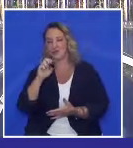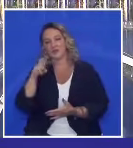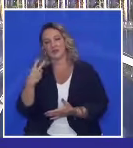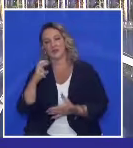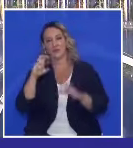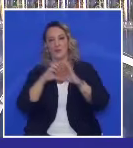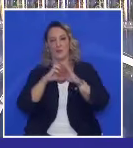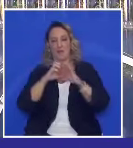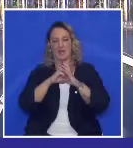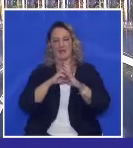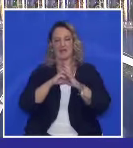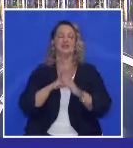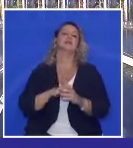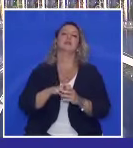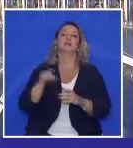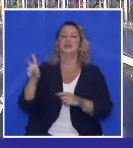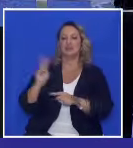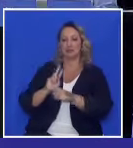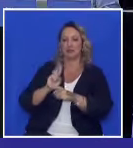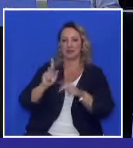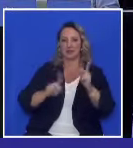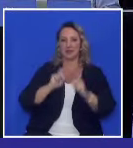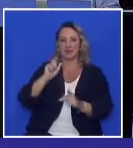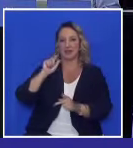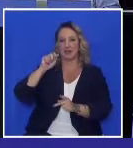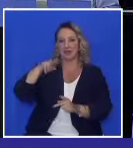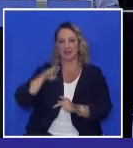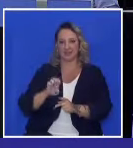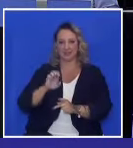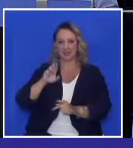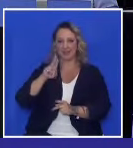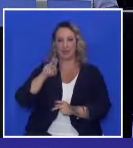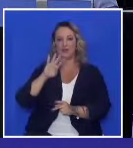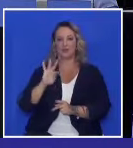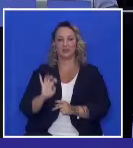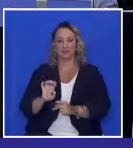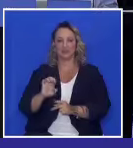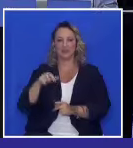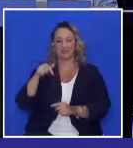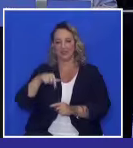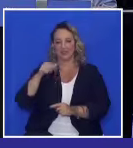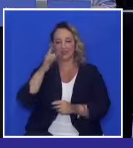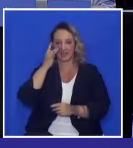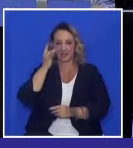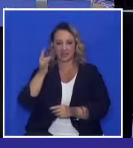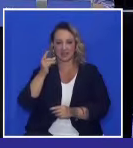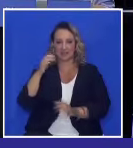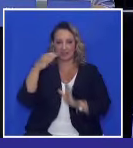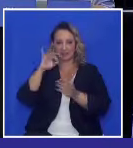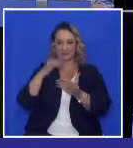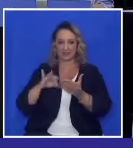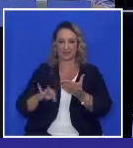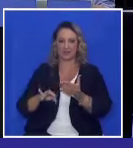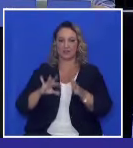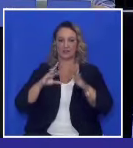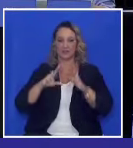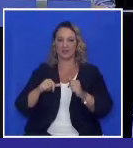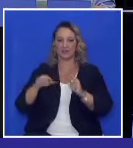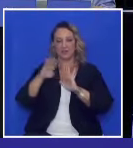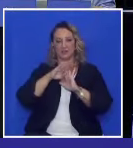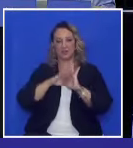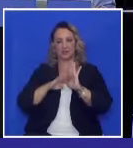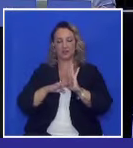ou 5 números. As auditoras populares Aline Cristina e Ruth da Costa estão aqui atentas, vão conferir, validar